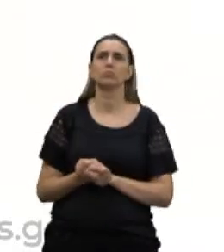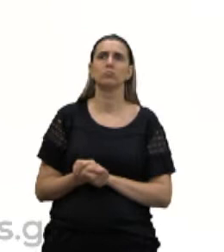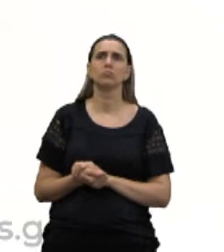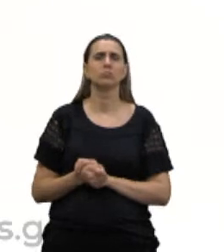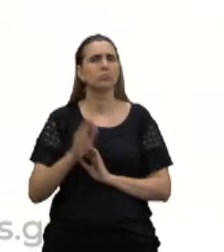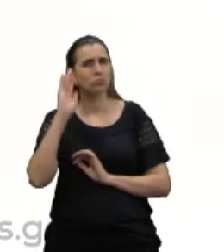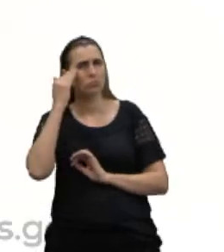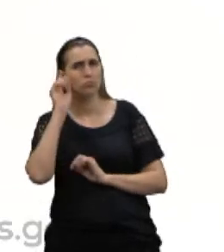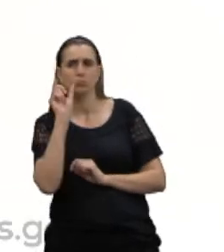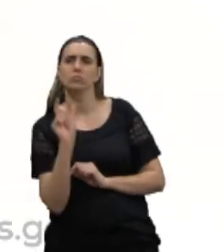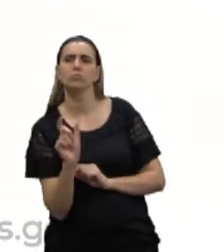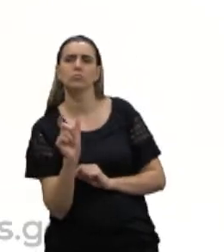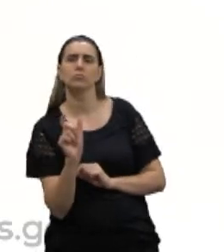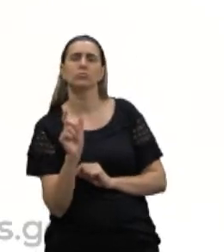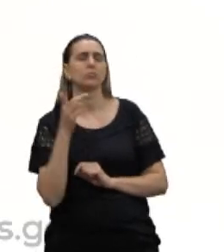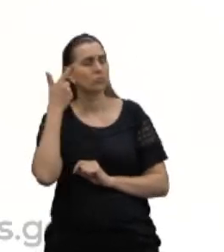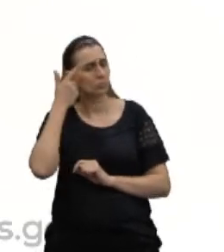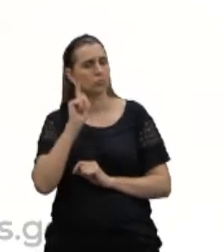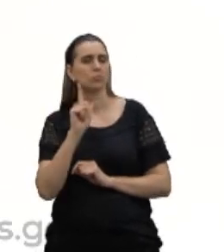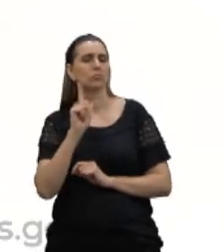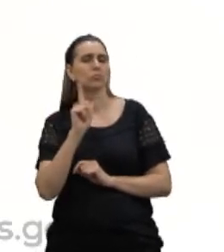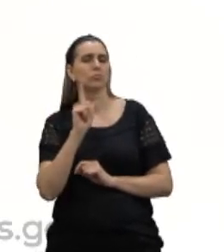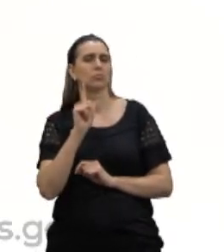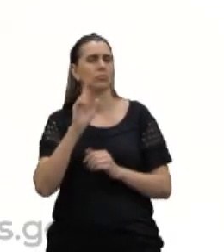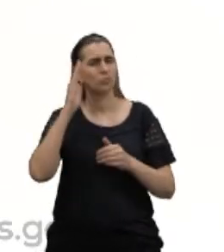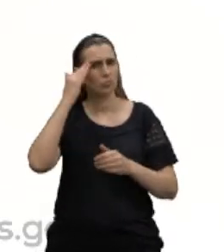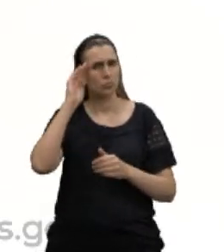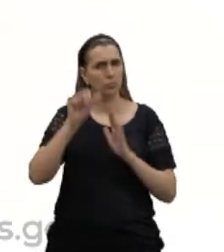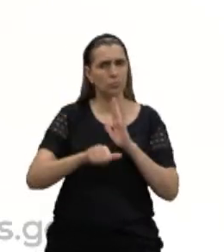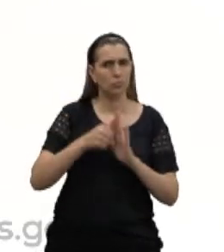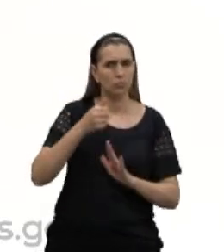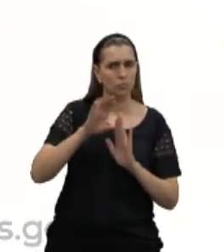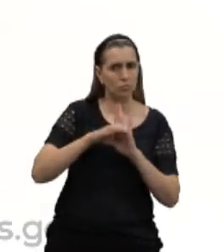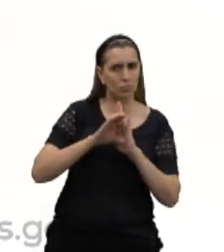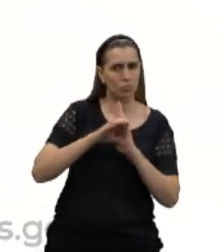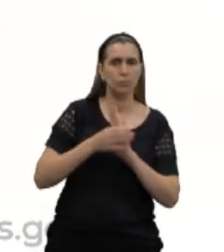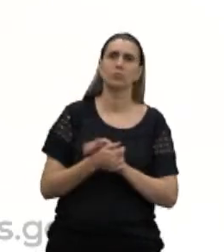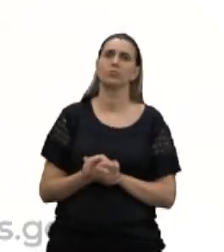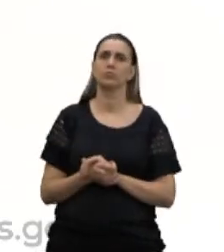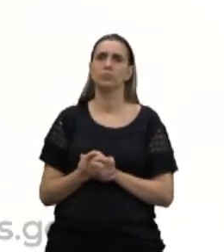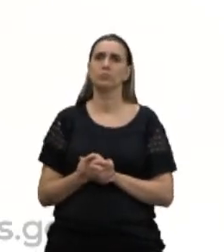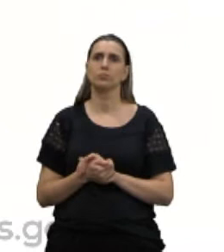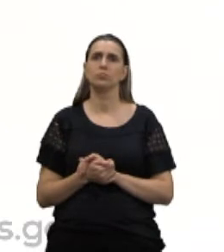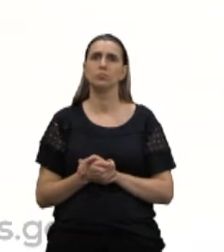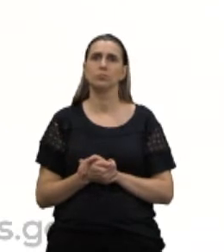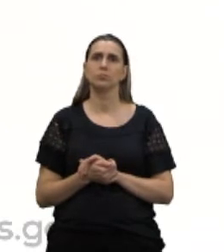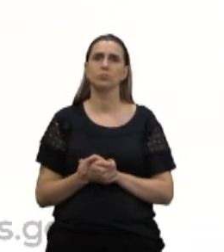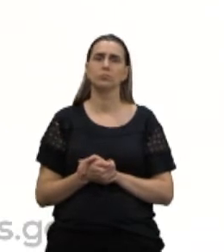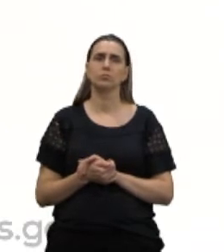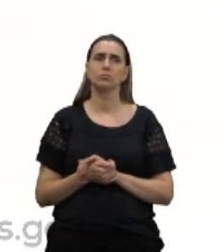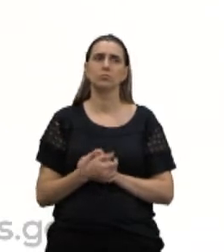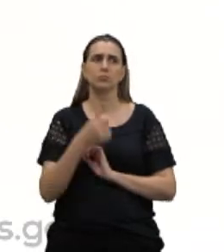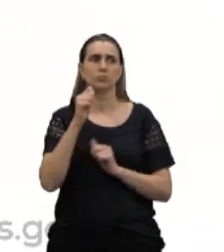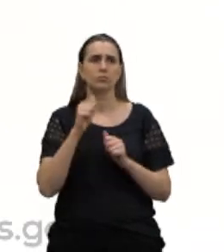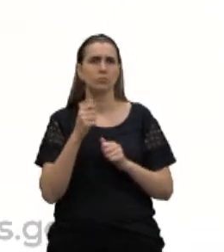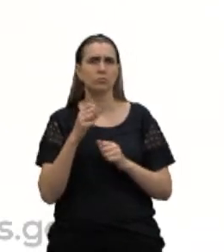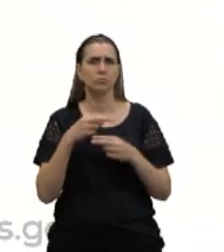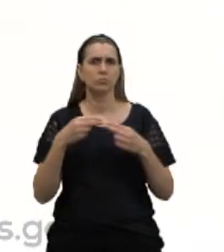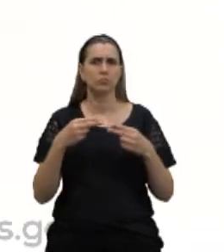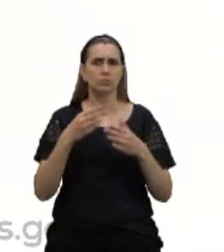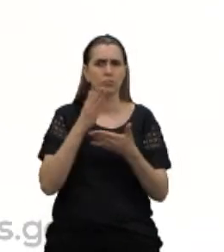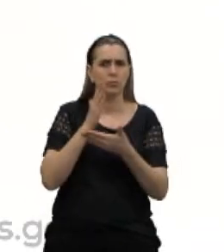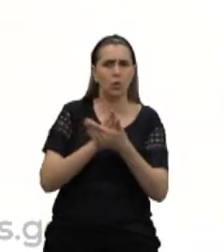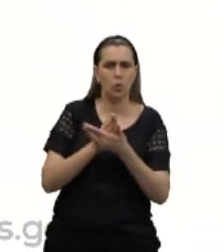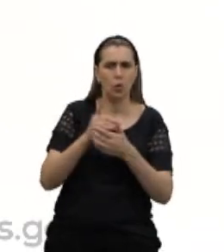gente entende a palavra, a gente consegue compreender melhor o conceito, né, Lu? Se um elemento é separado em